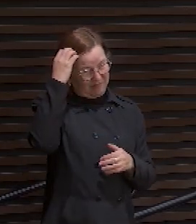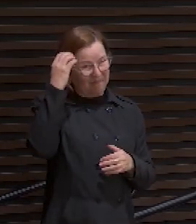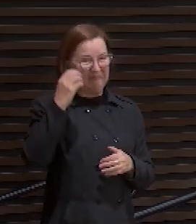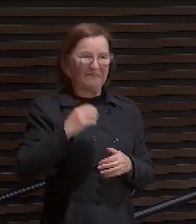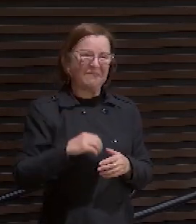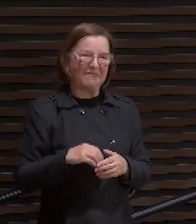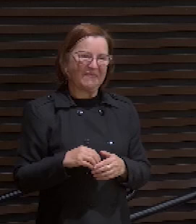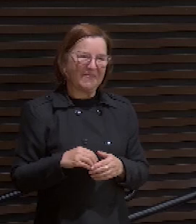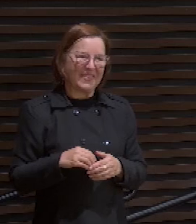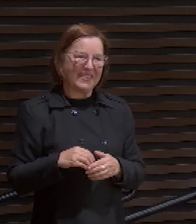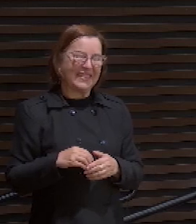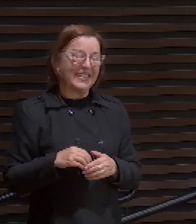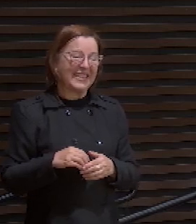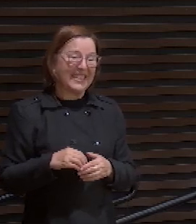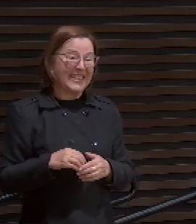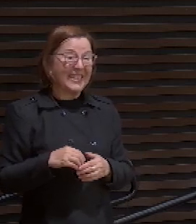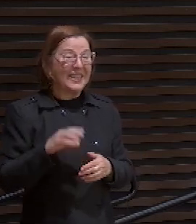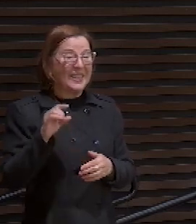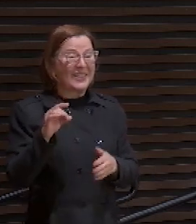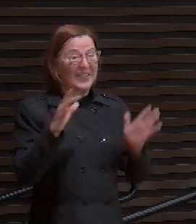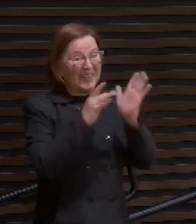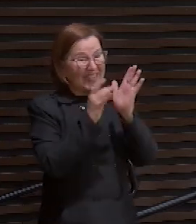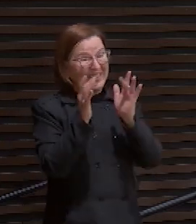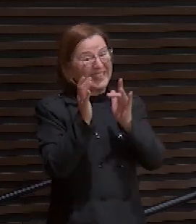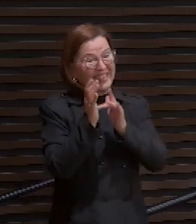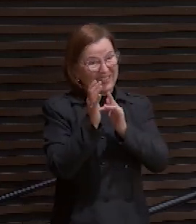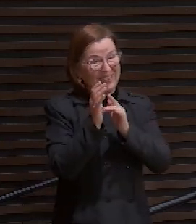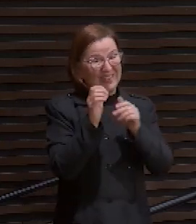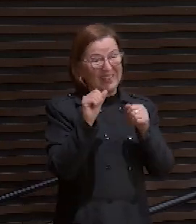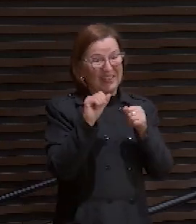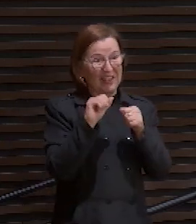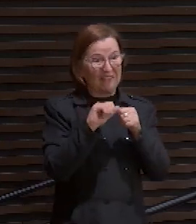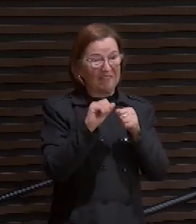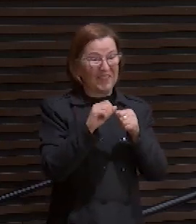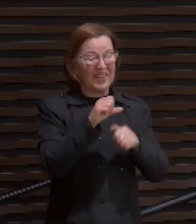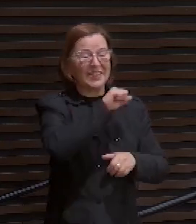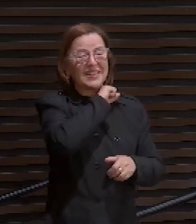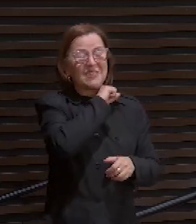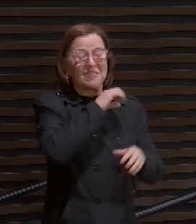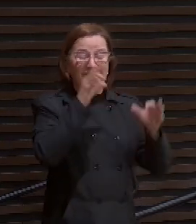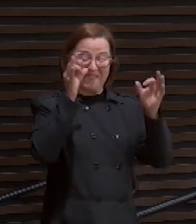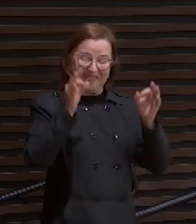E isso só ele fez, e fez perfeitamente.